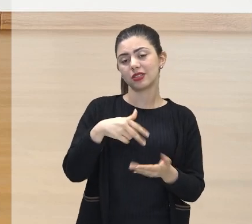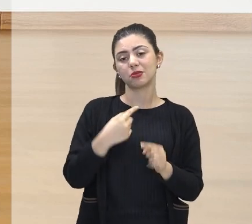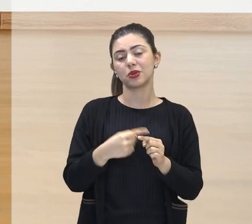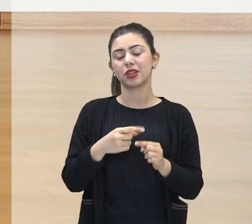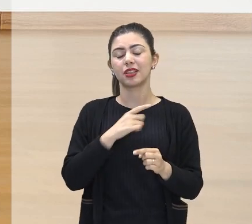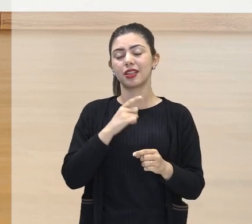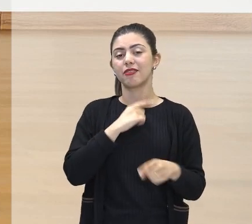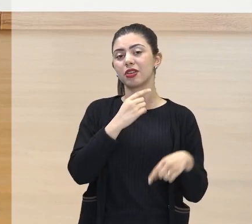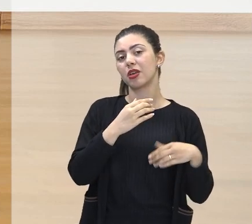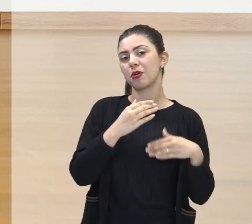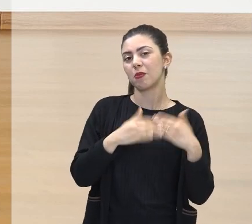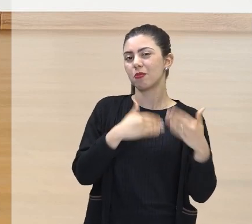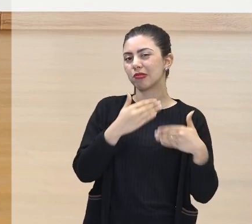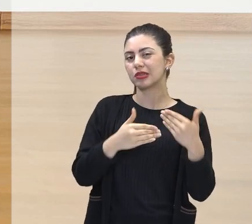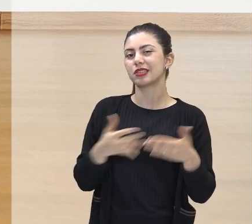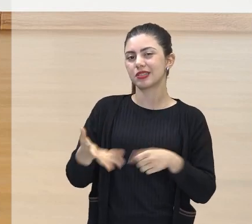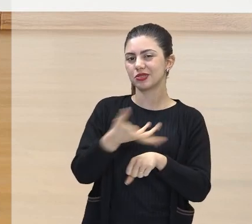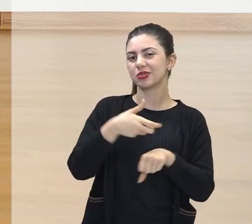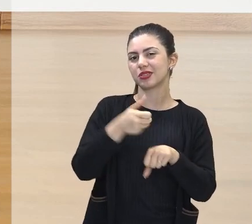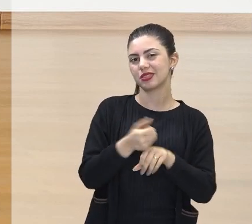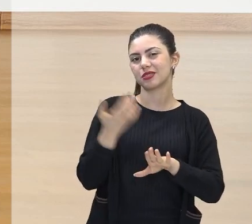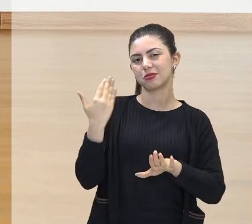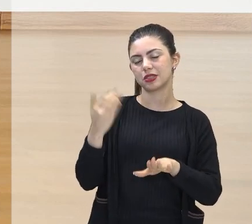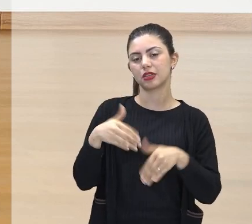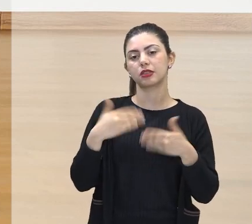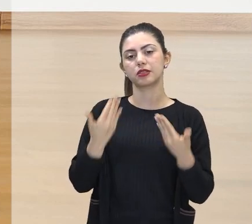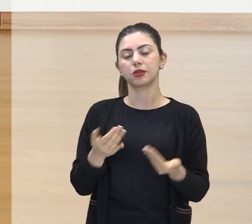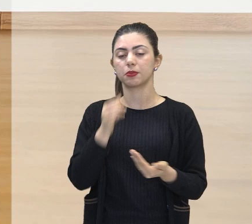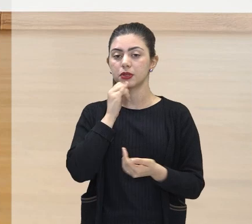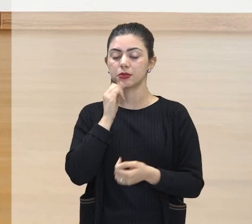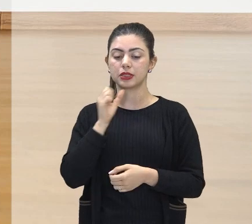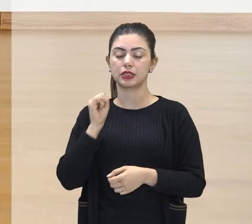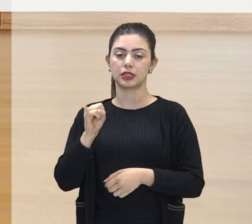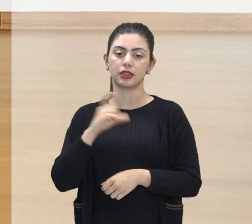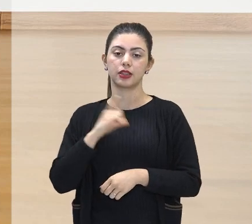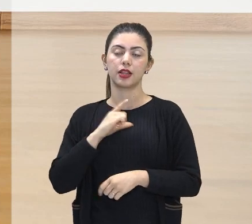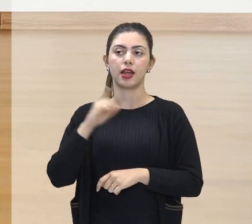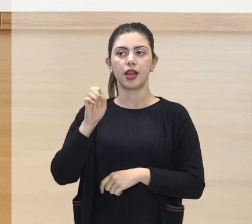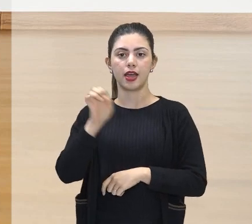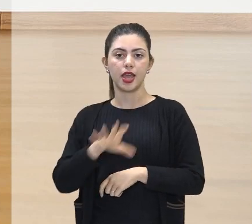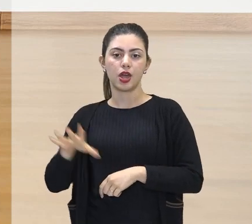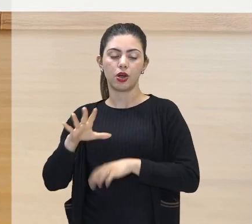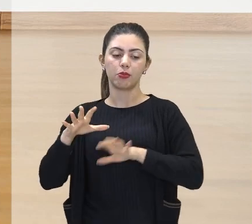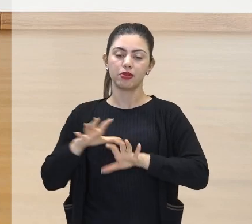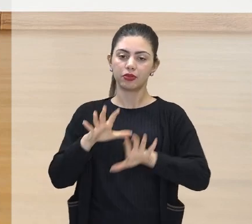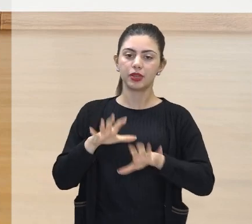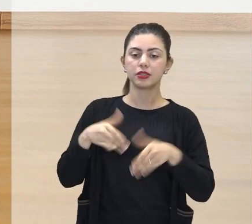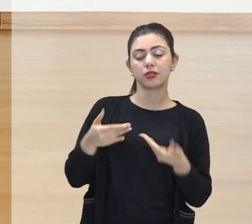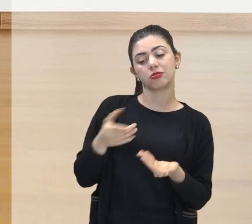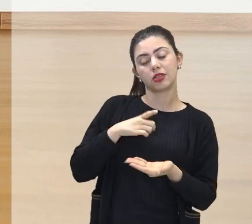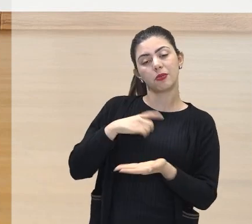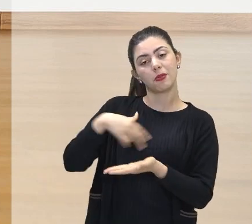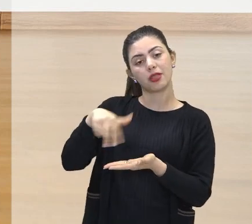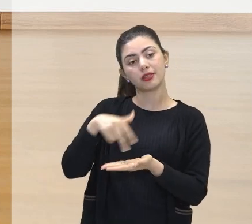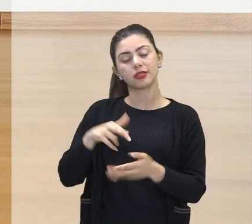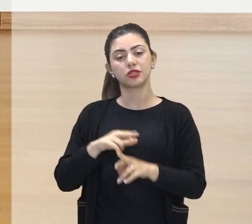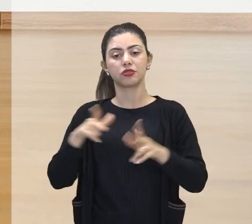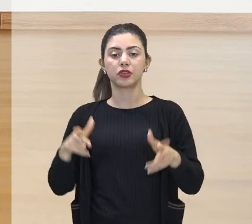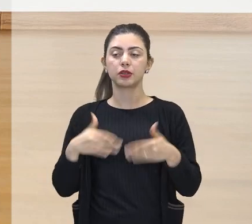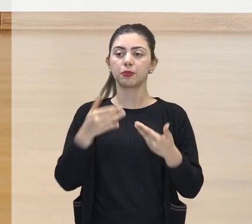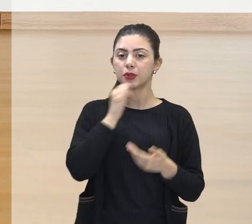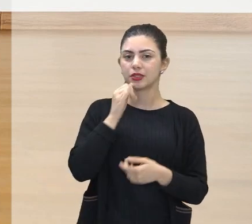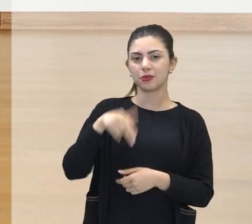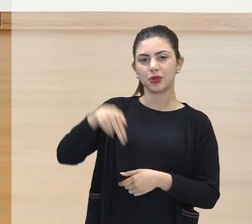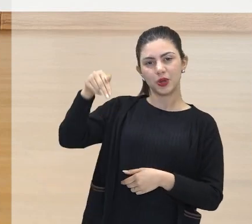de colonização. Então, onde a gente tem mais características de influência europeia, a gente vai ter uma dança diferente. Na região norte, a gente